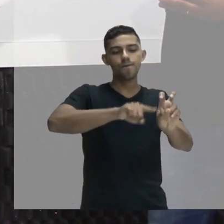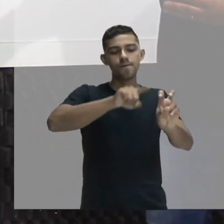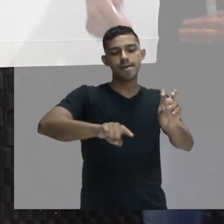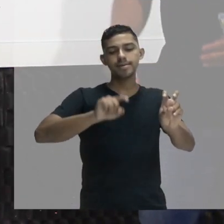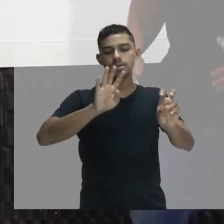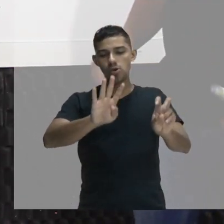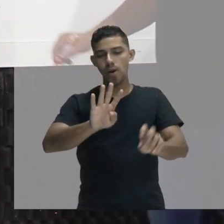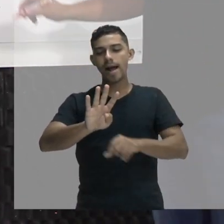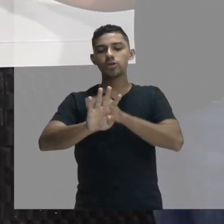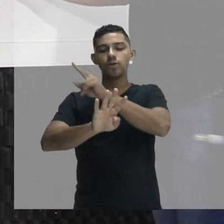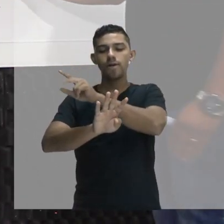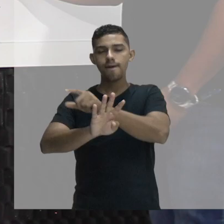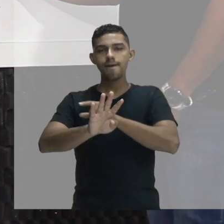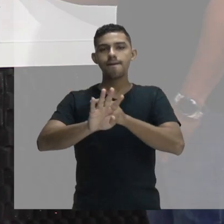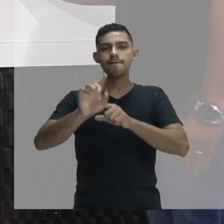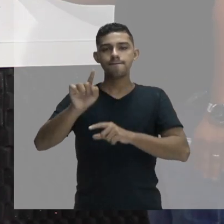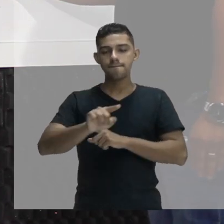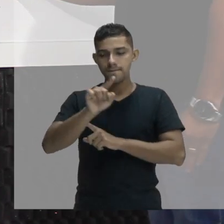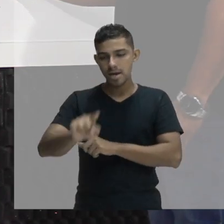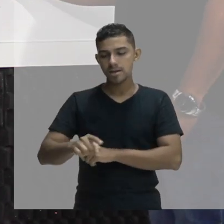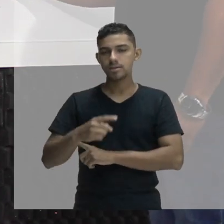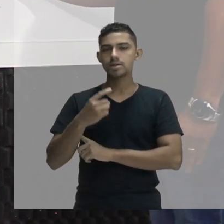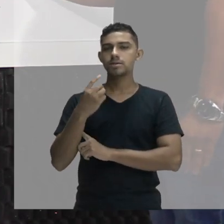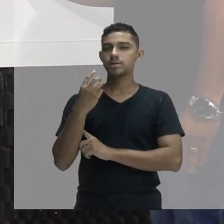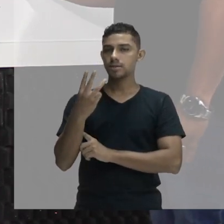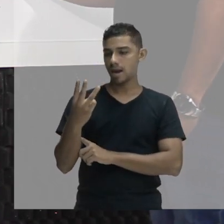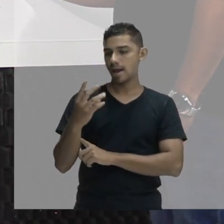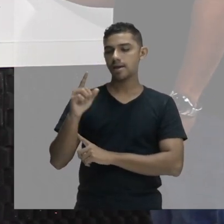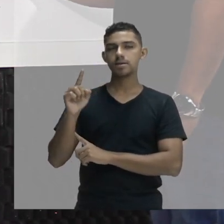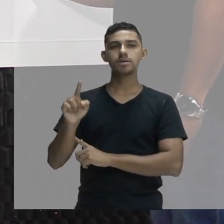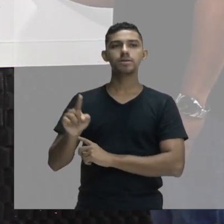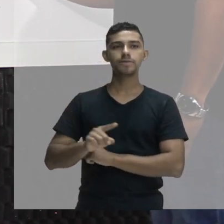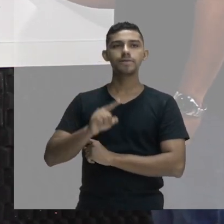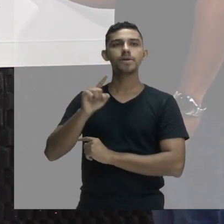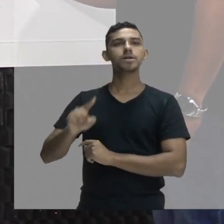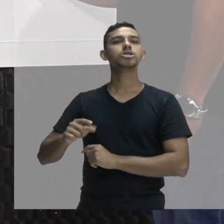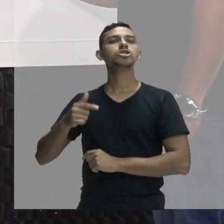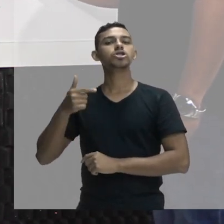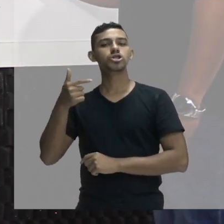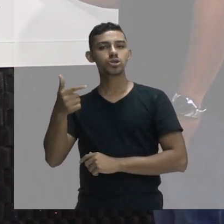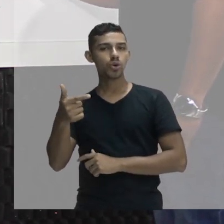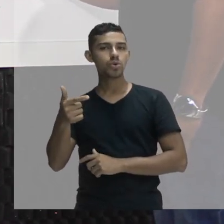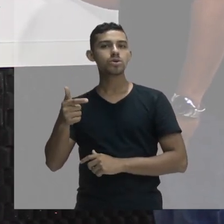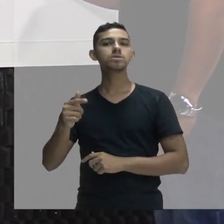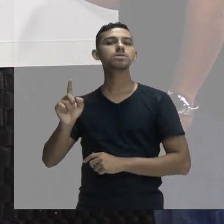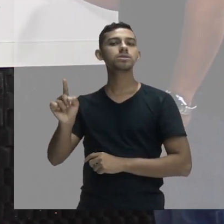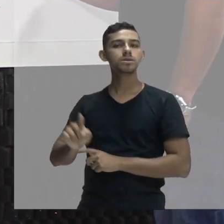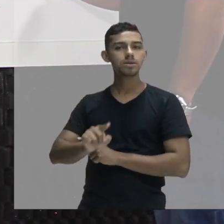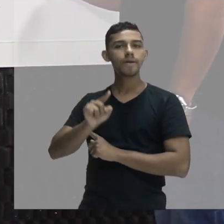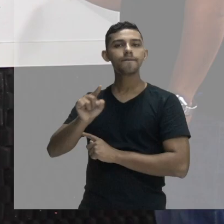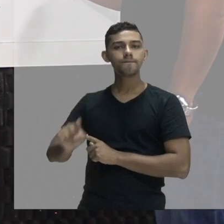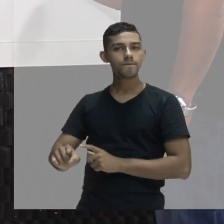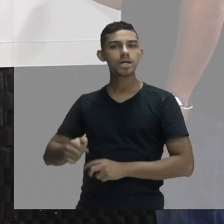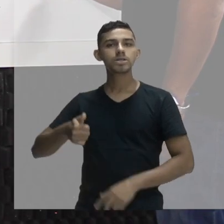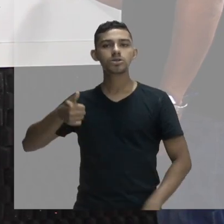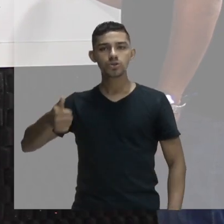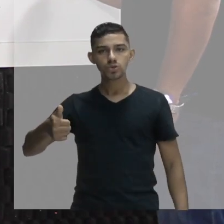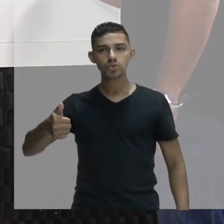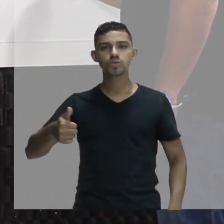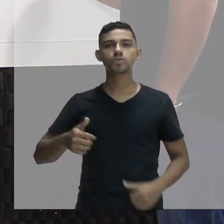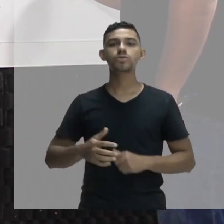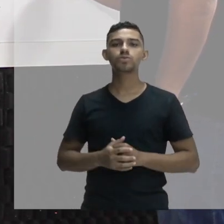e fazendo a multiplicação. Então, você vai ter 5 vezes 4, vezes 3, vezes